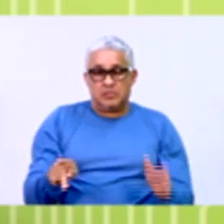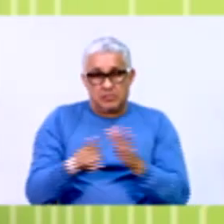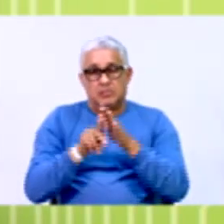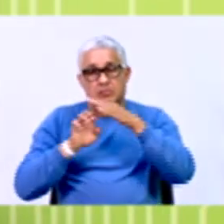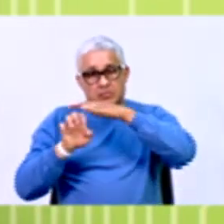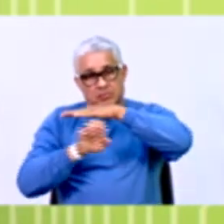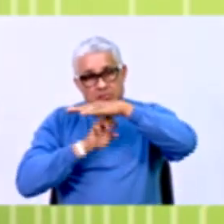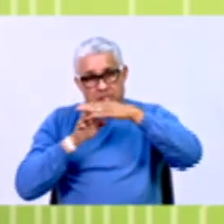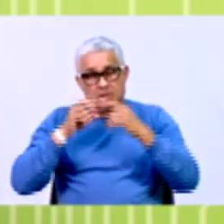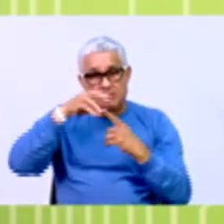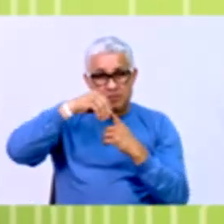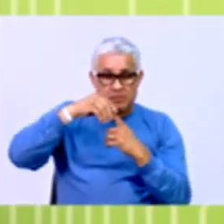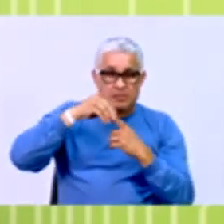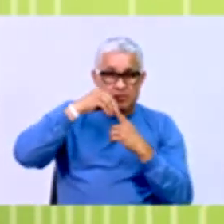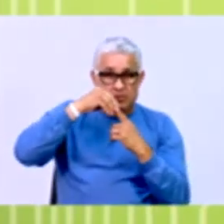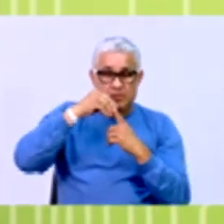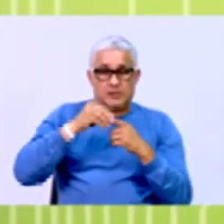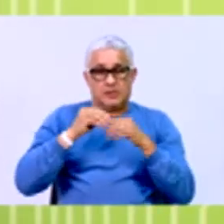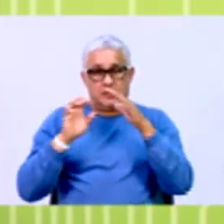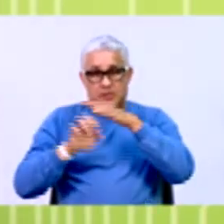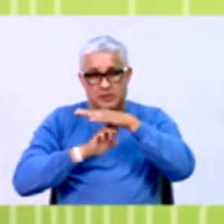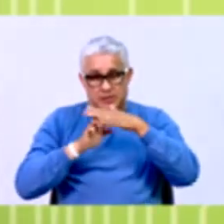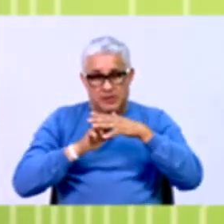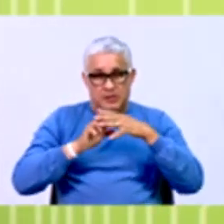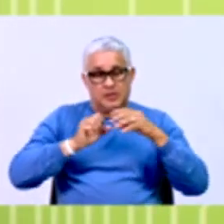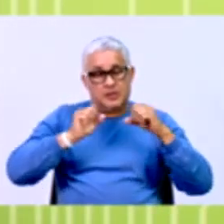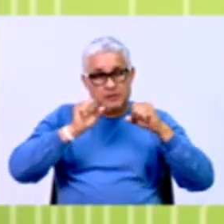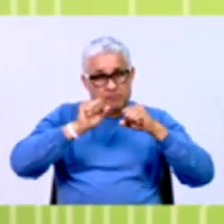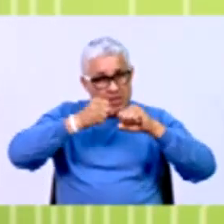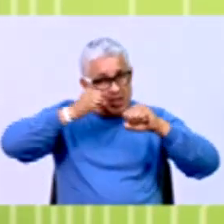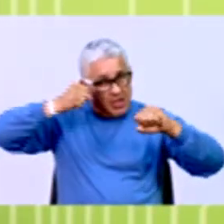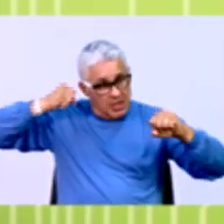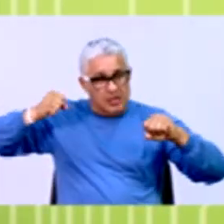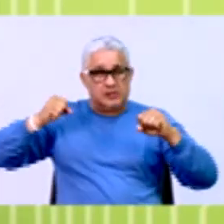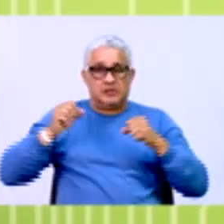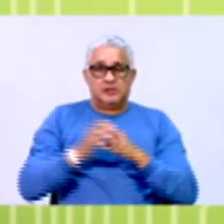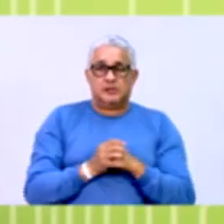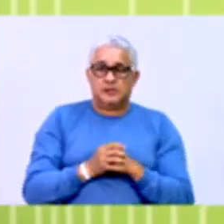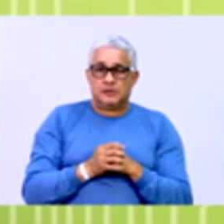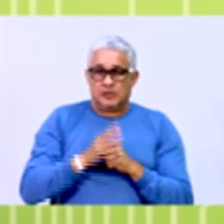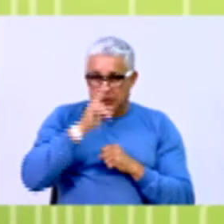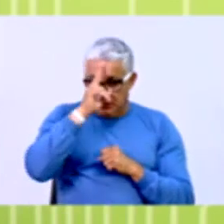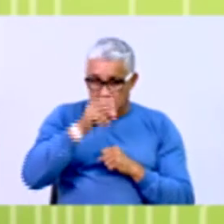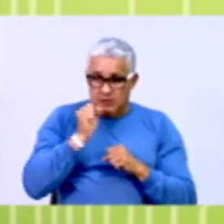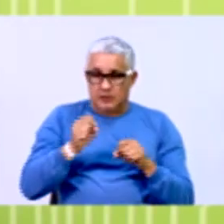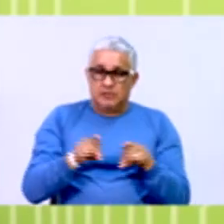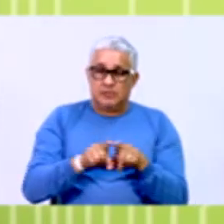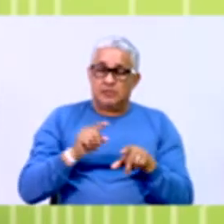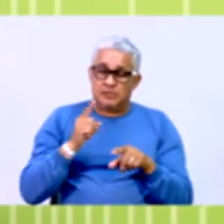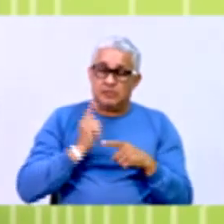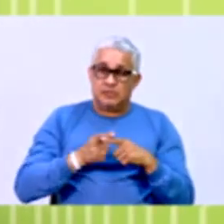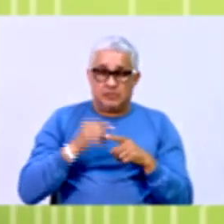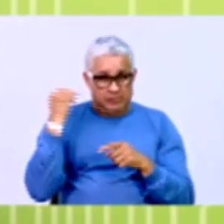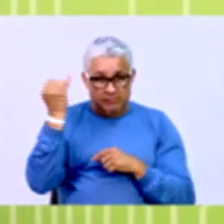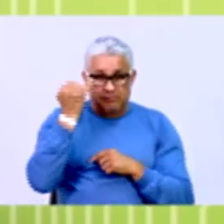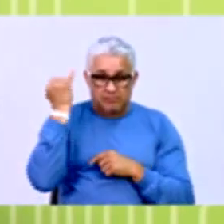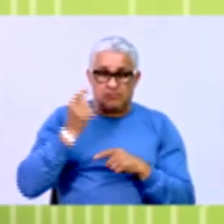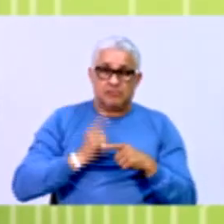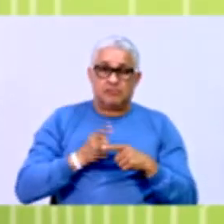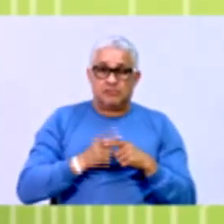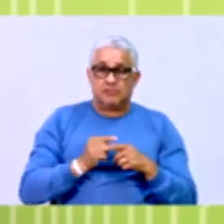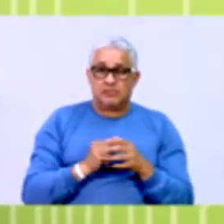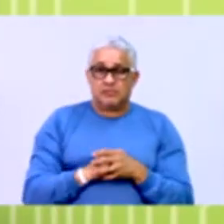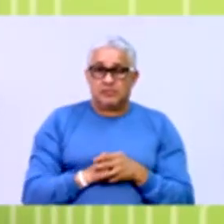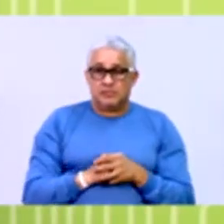principalmente para grandes empresas, a questão da auditoria, ela é muito importante, porque ela visa